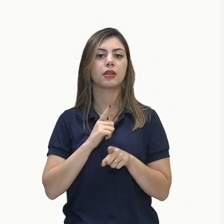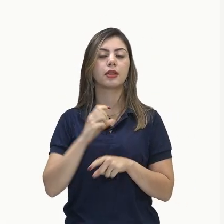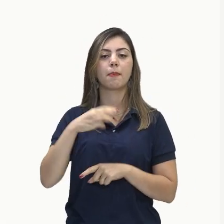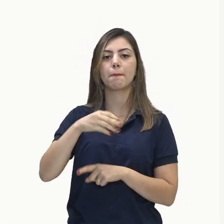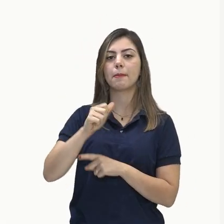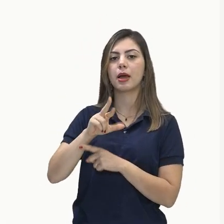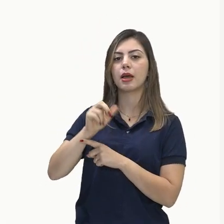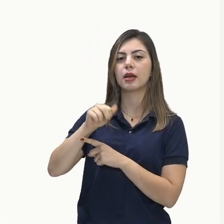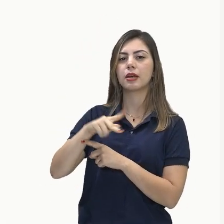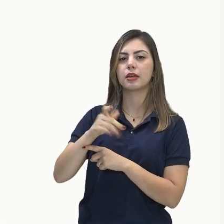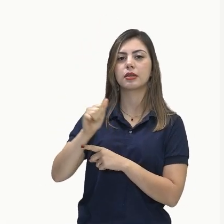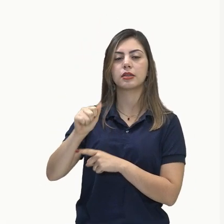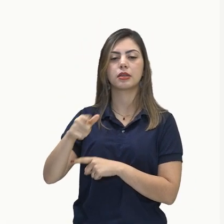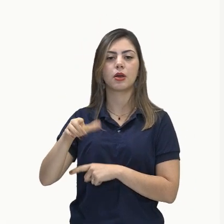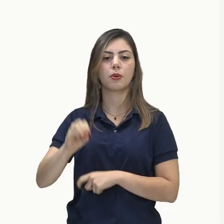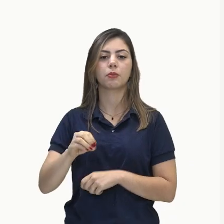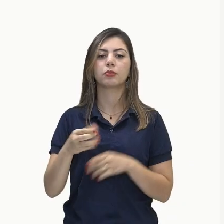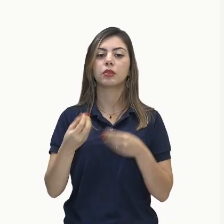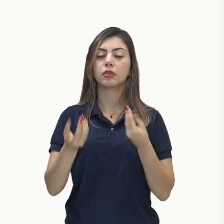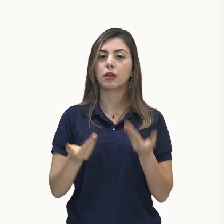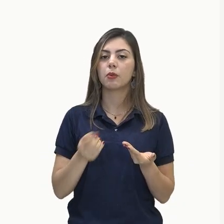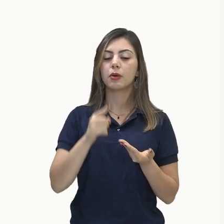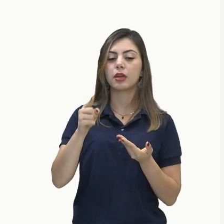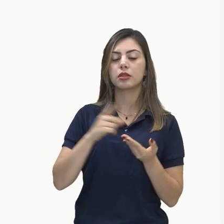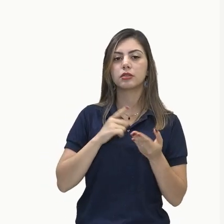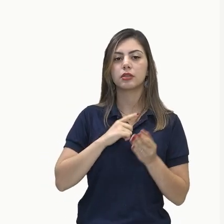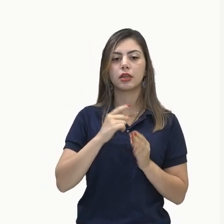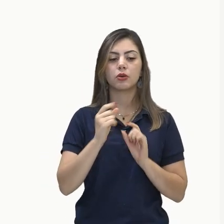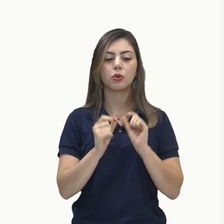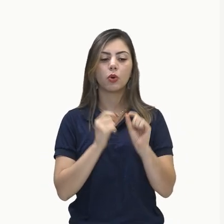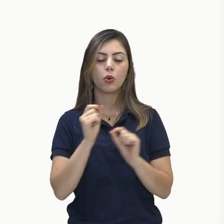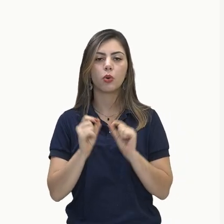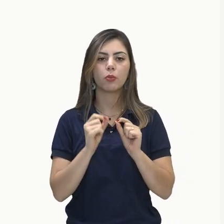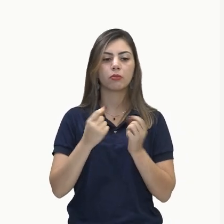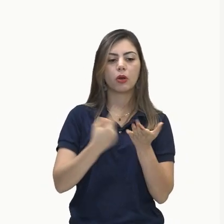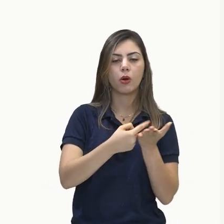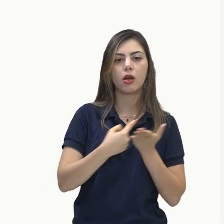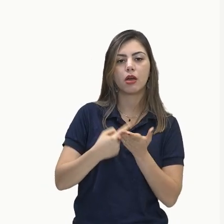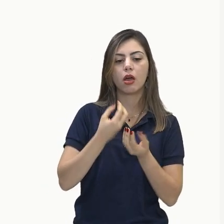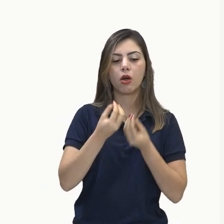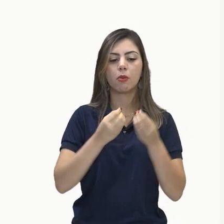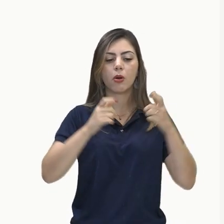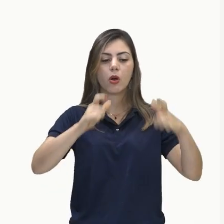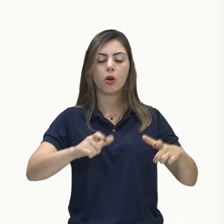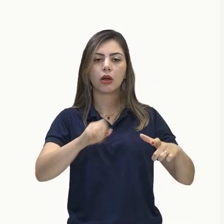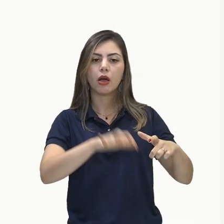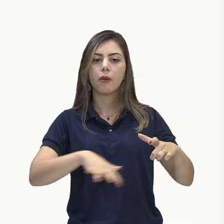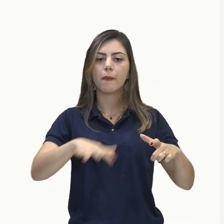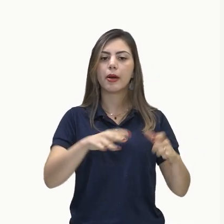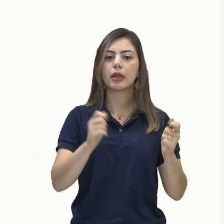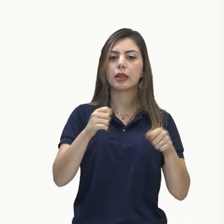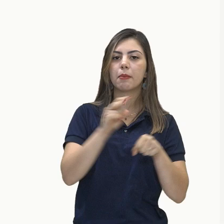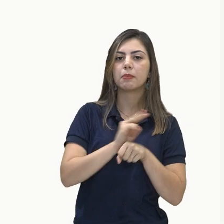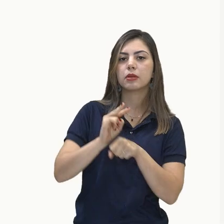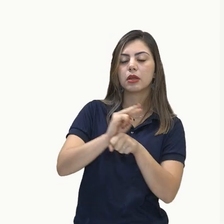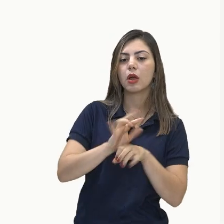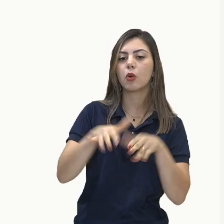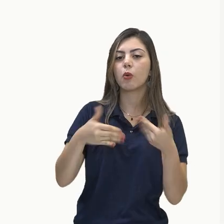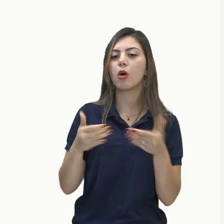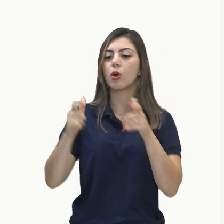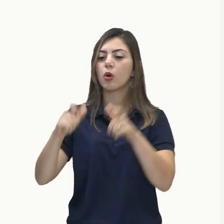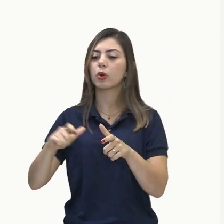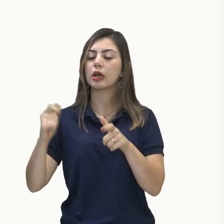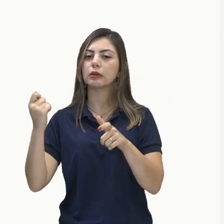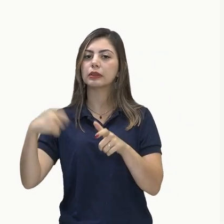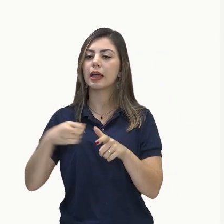áreas aonde deve conservar, aonde se pode haver uma produção agrícola, em que local é melhor para as pessoas terem a